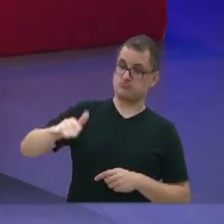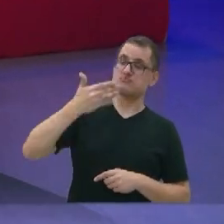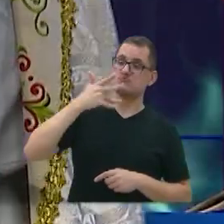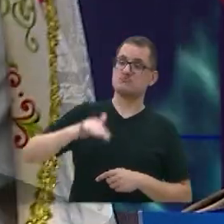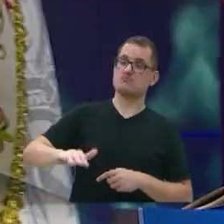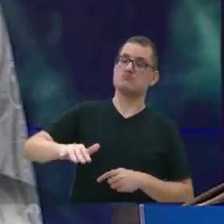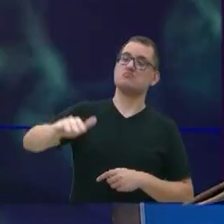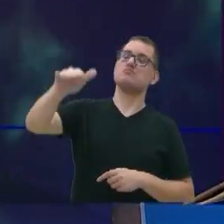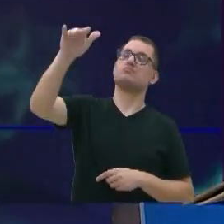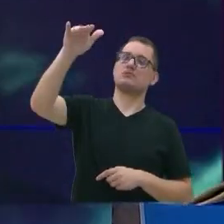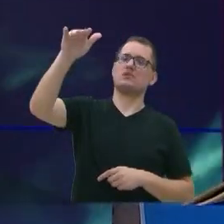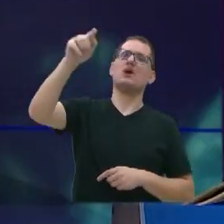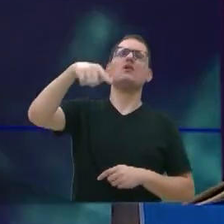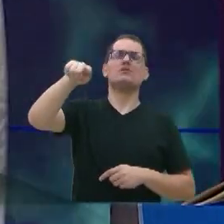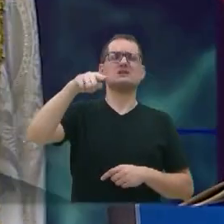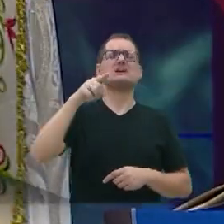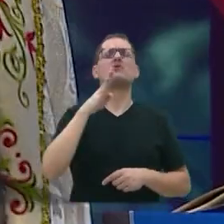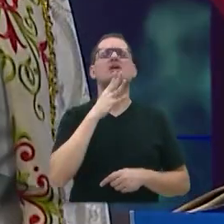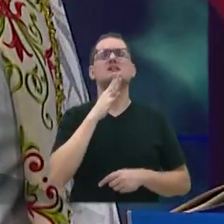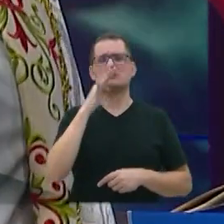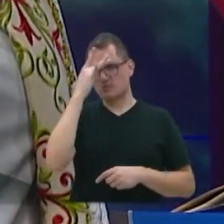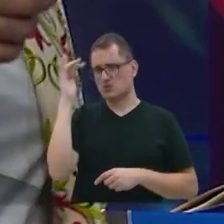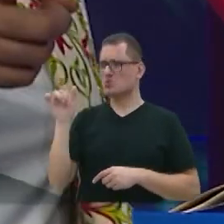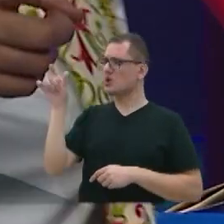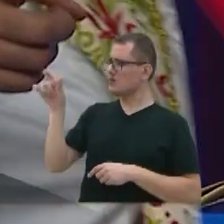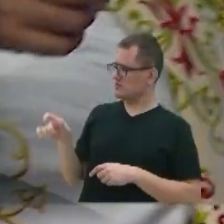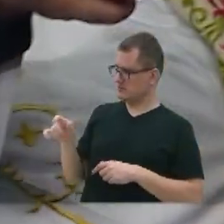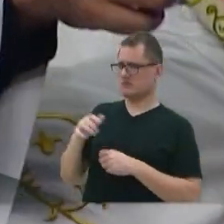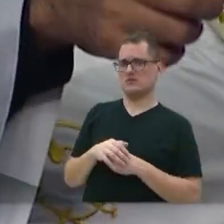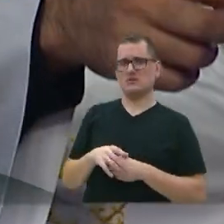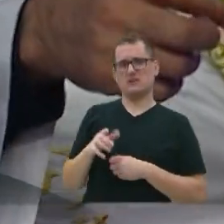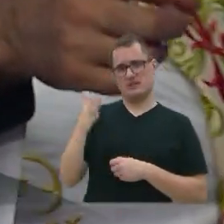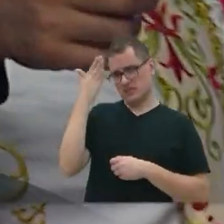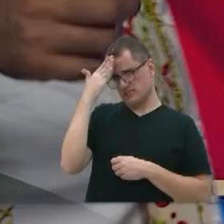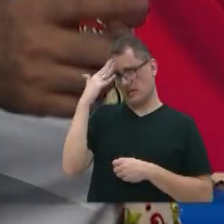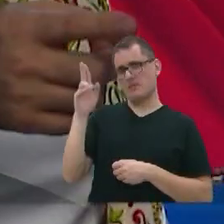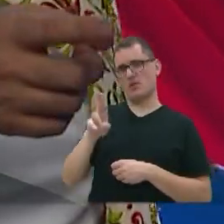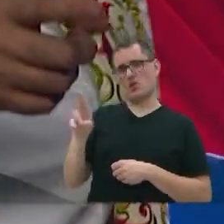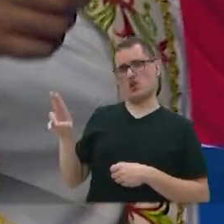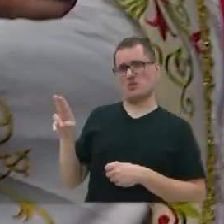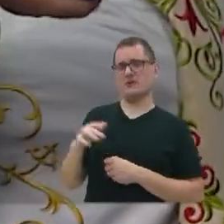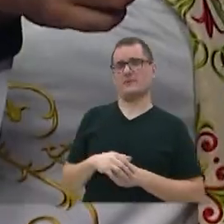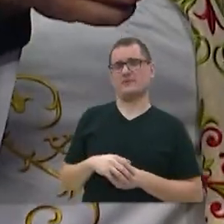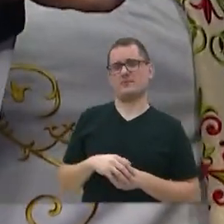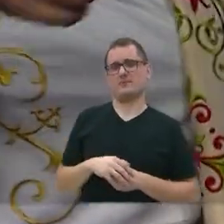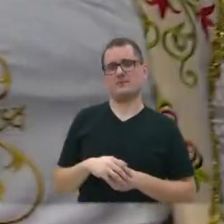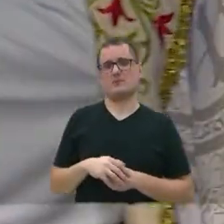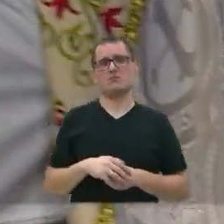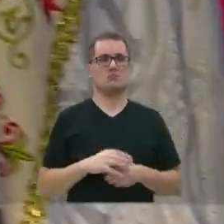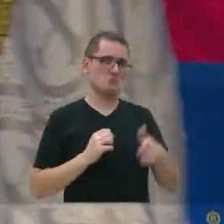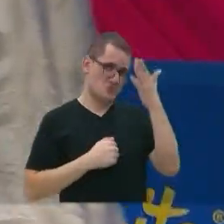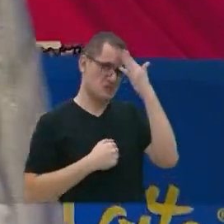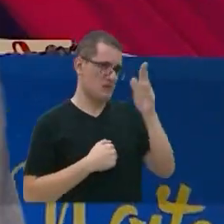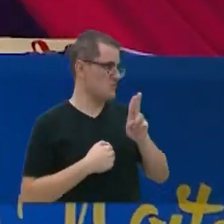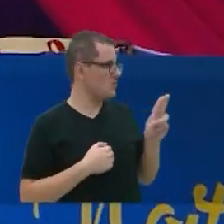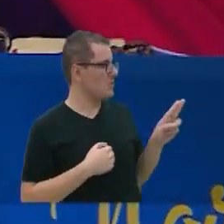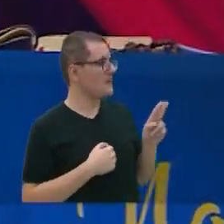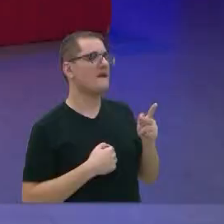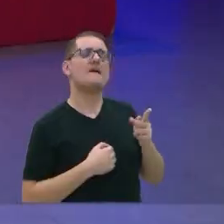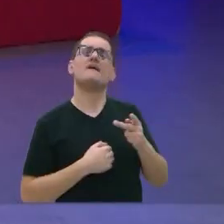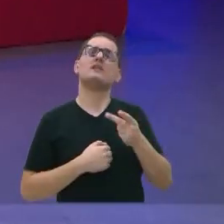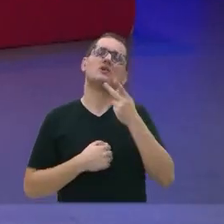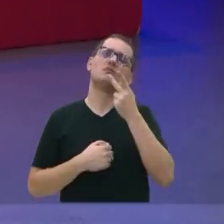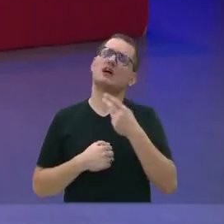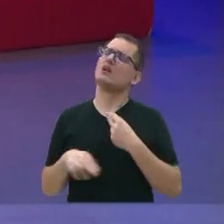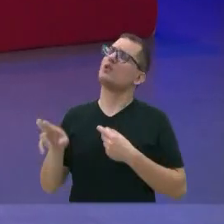Você conhece essa pessoa do seu lado, sim ou não? Sim. Sabe o nome dele ou dela? Sim. Sabe? Então olhe para ele e ela, diga o